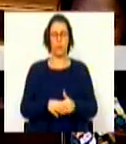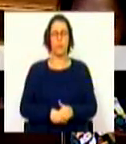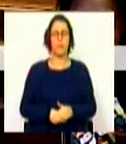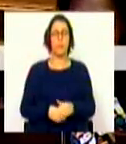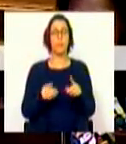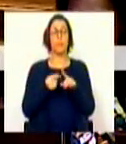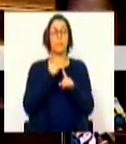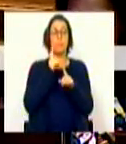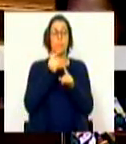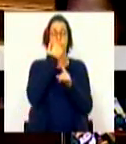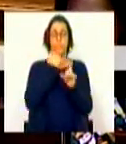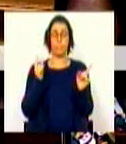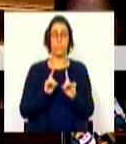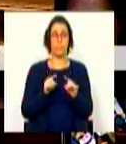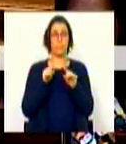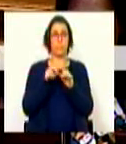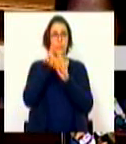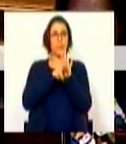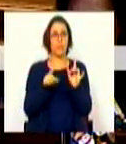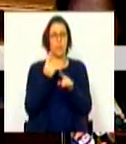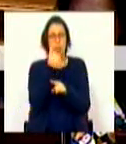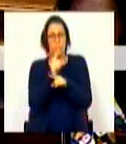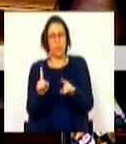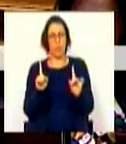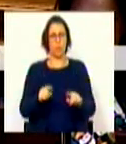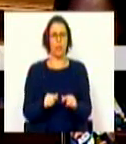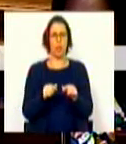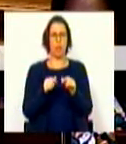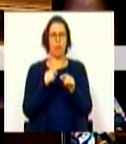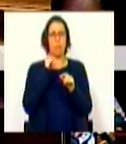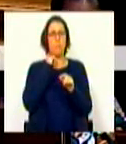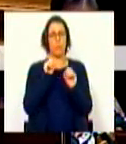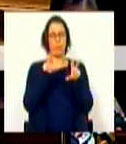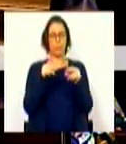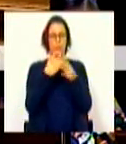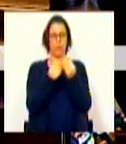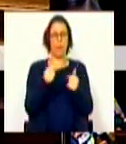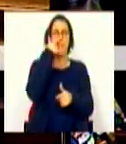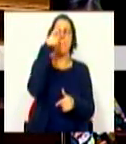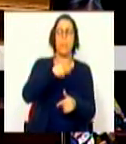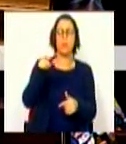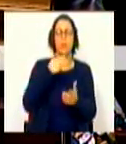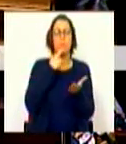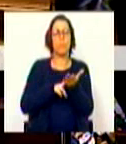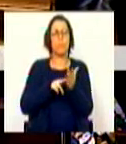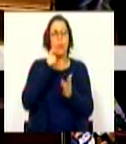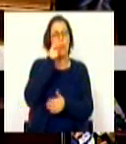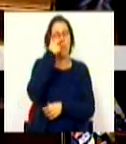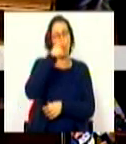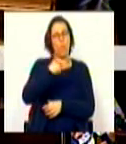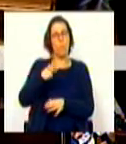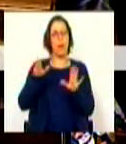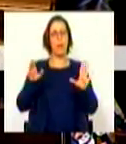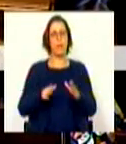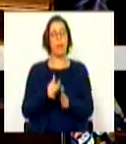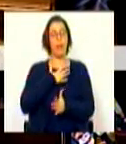que não se contentaram com este regime excepcional de permitir a regularização de pessoas por razões humanitárias